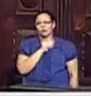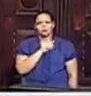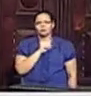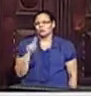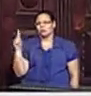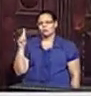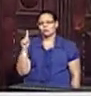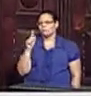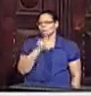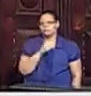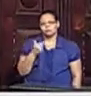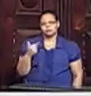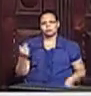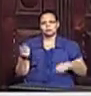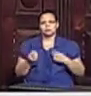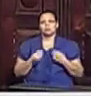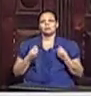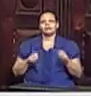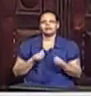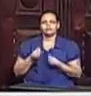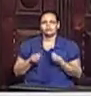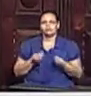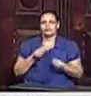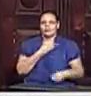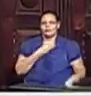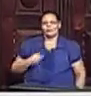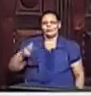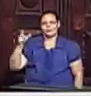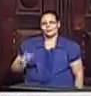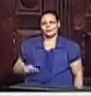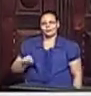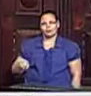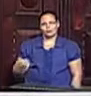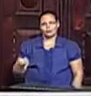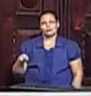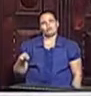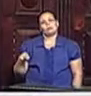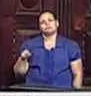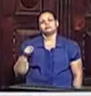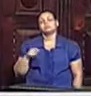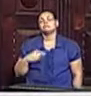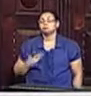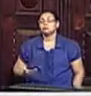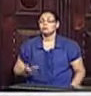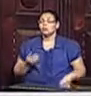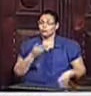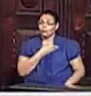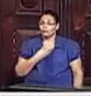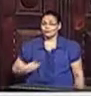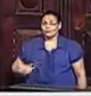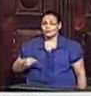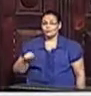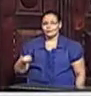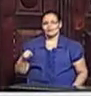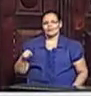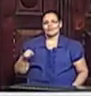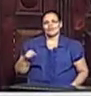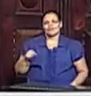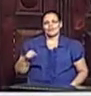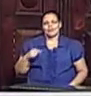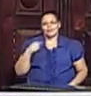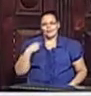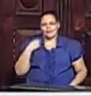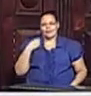Não existe mais condições de governabilidade pelo atual governo do Estado. Um governo cassado no Tribunal